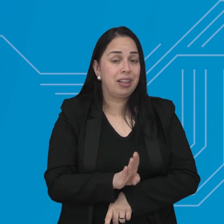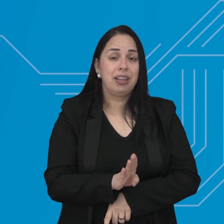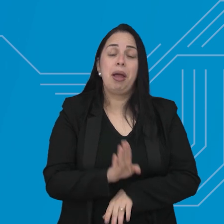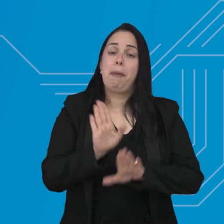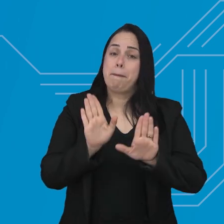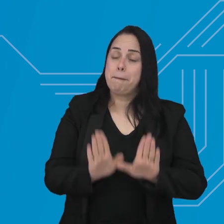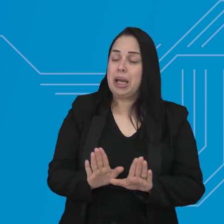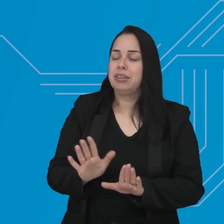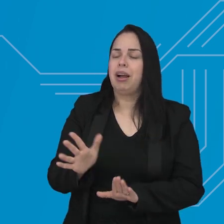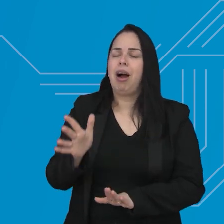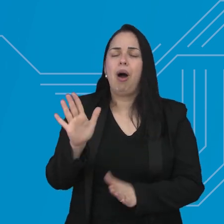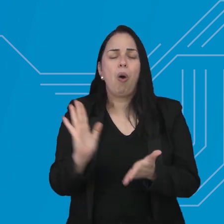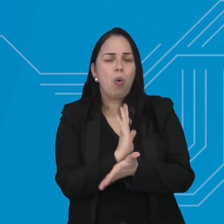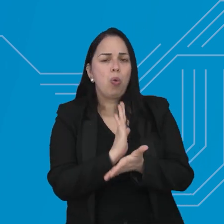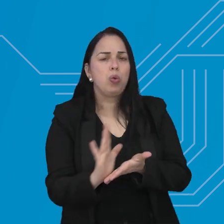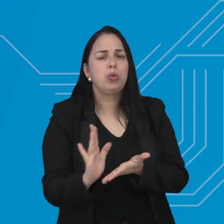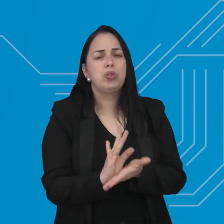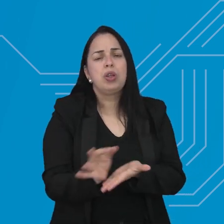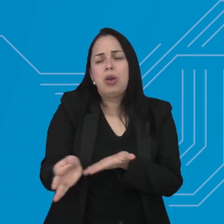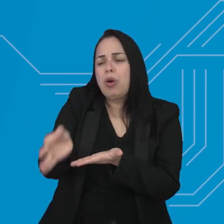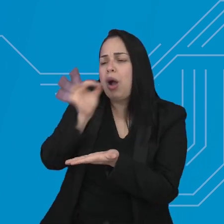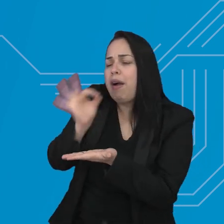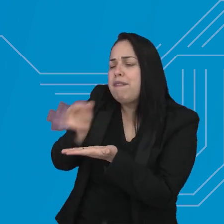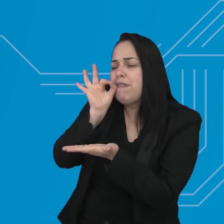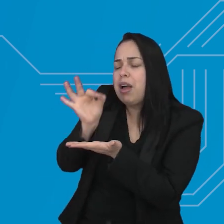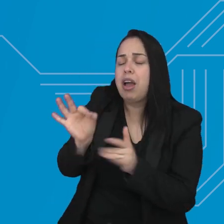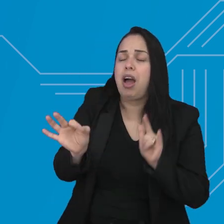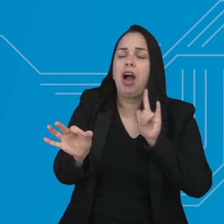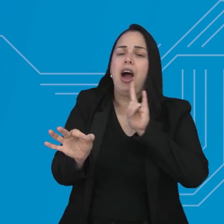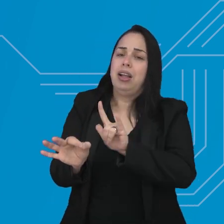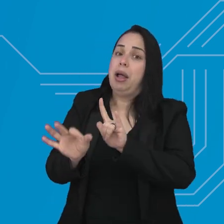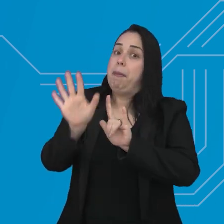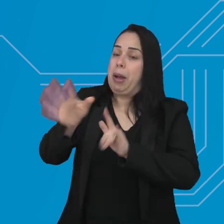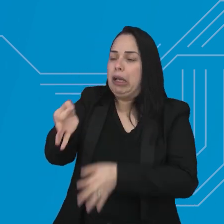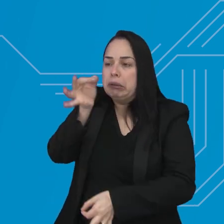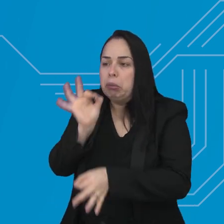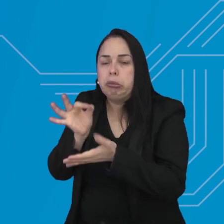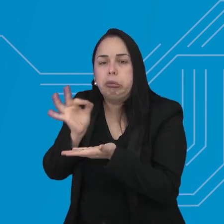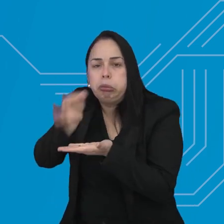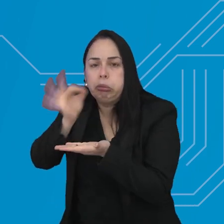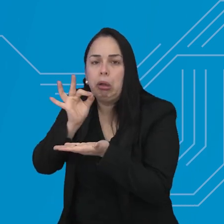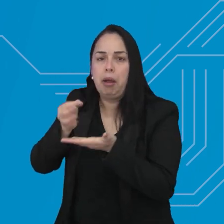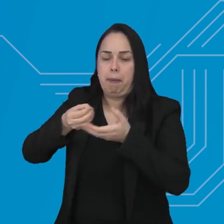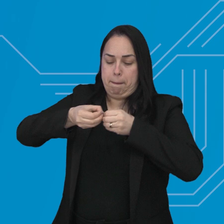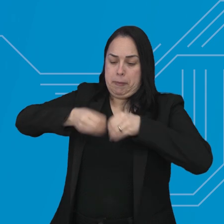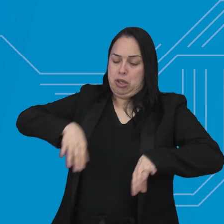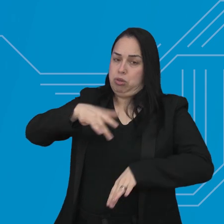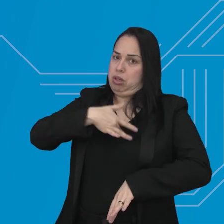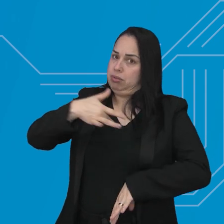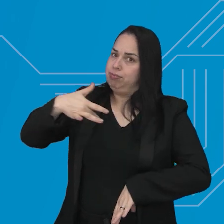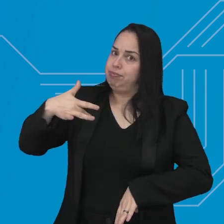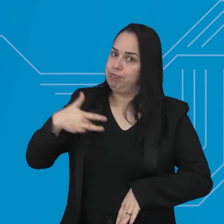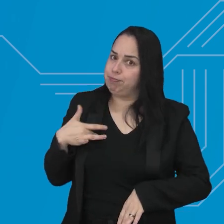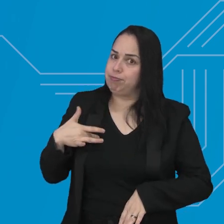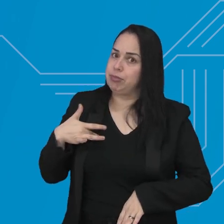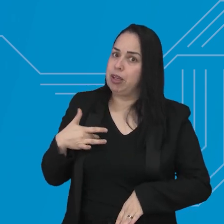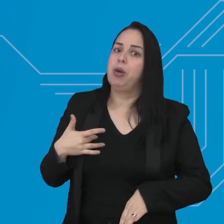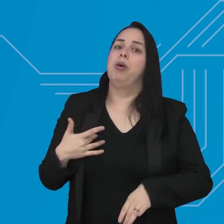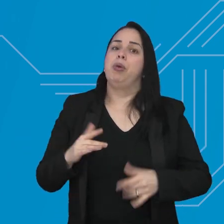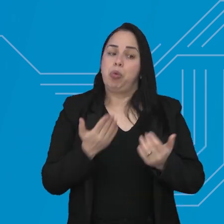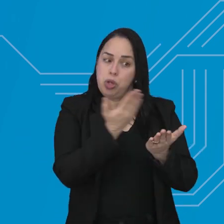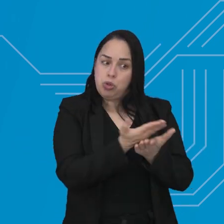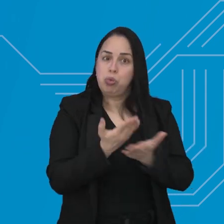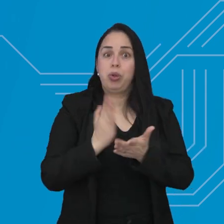brasileiros e para alguns é uma verdadeira paixão. Ele tem vários benefícios, mas abusar da dose pode prejudicar a nossa